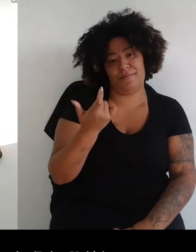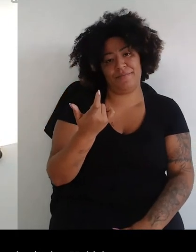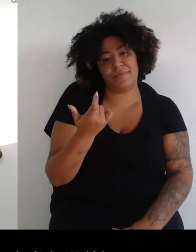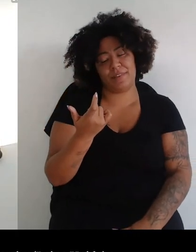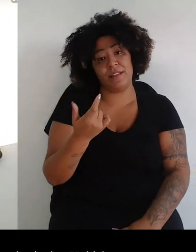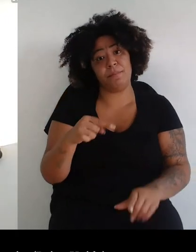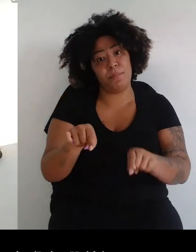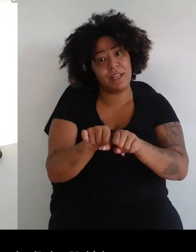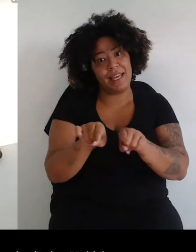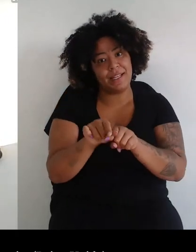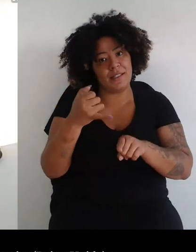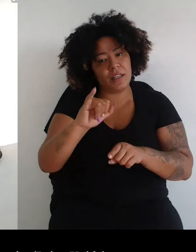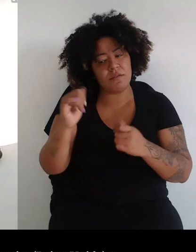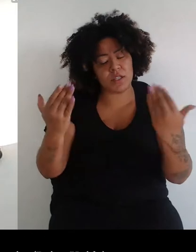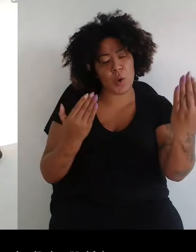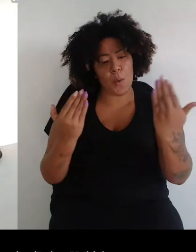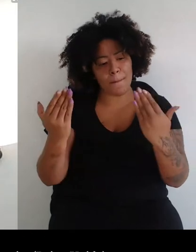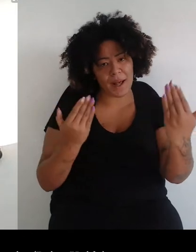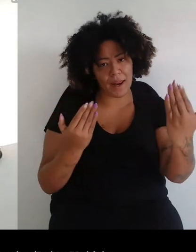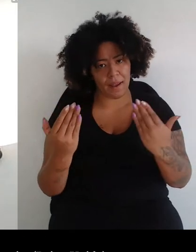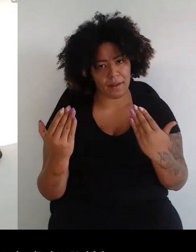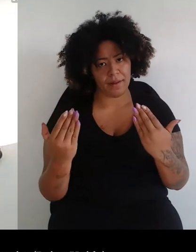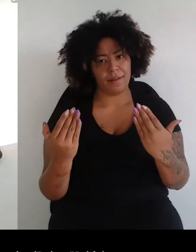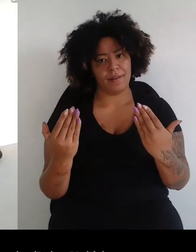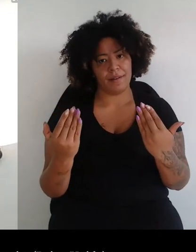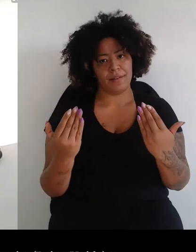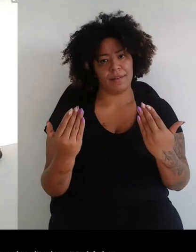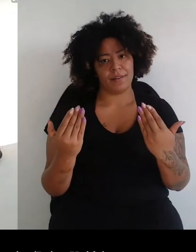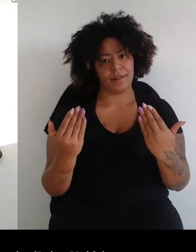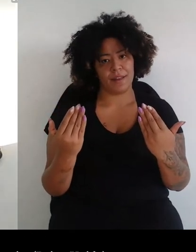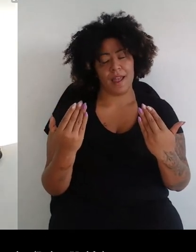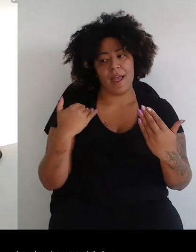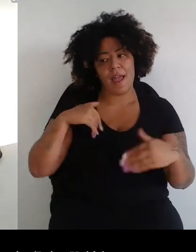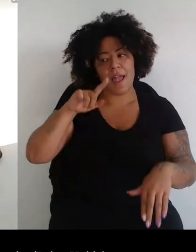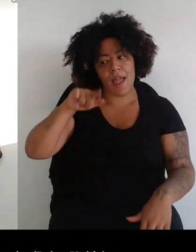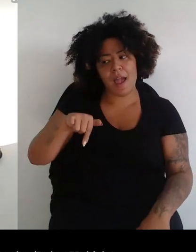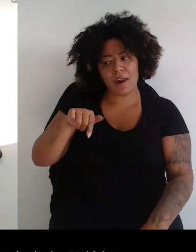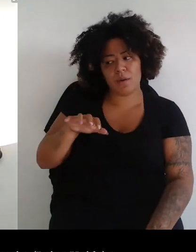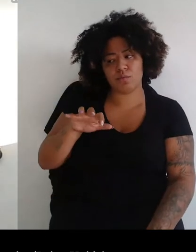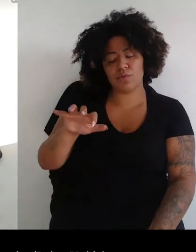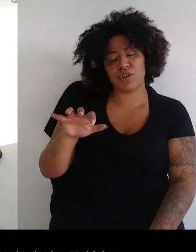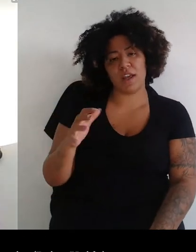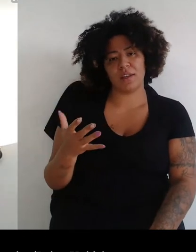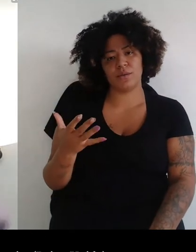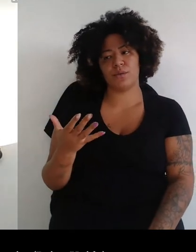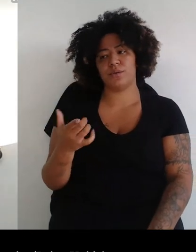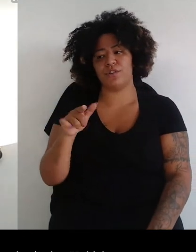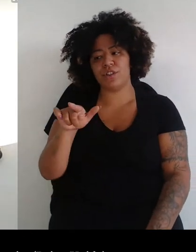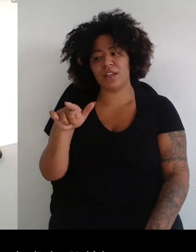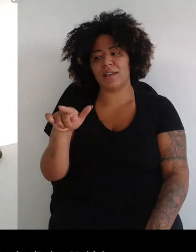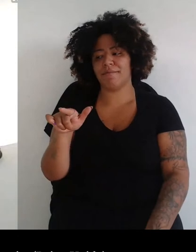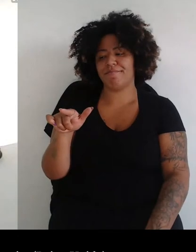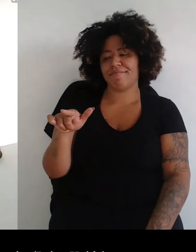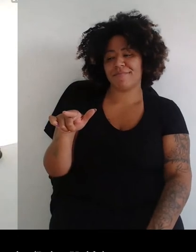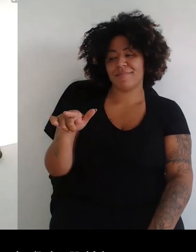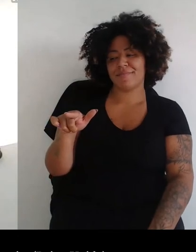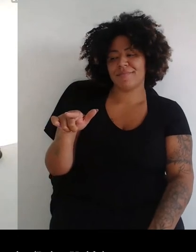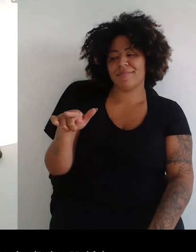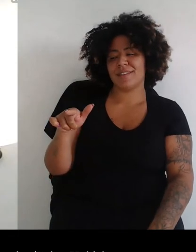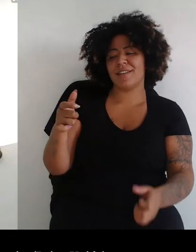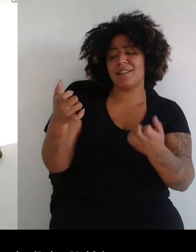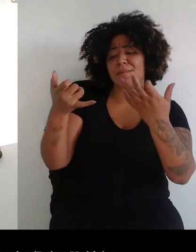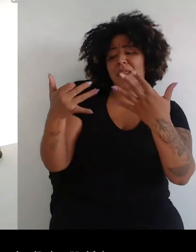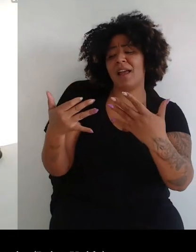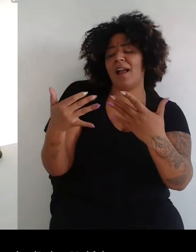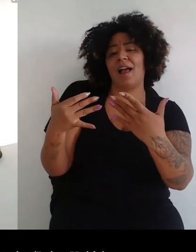o que de fato é um jeito também de escrever como se usam Cosméticos na Face